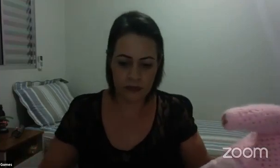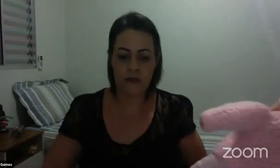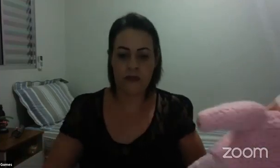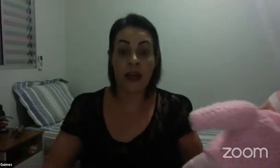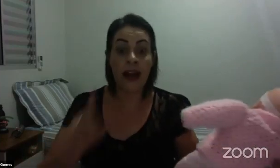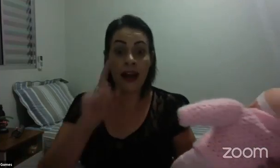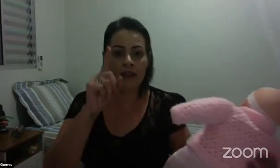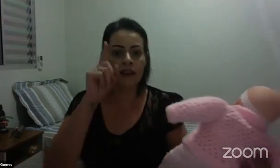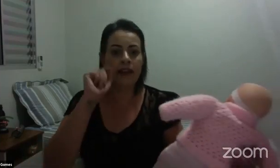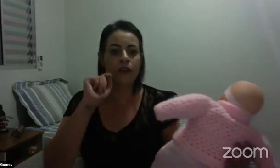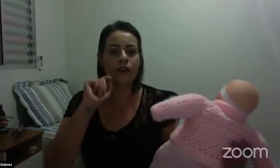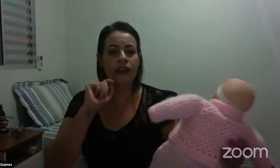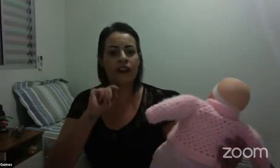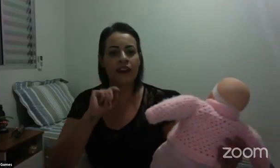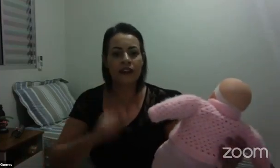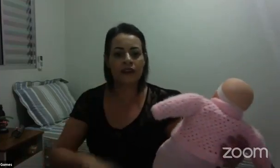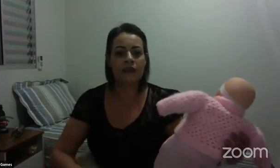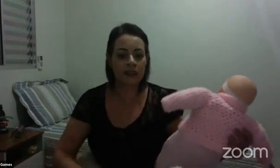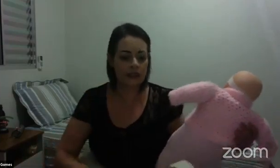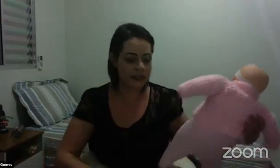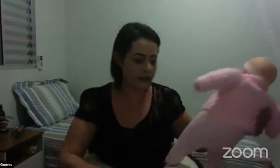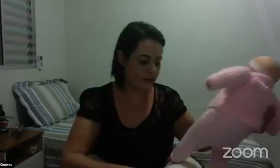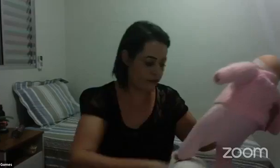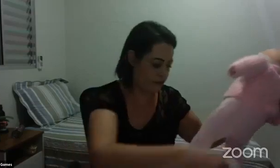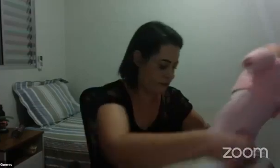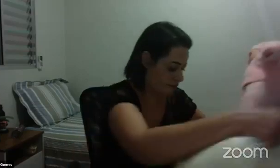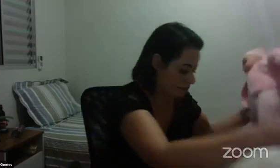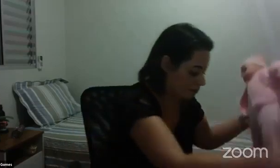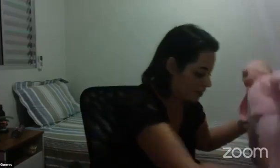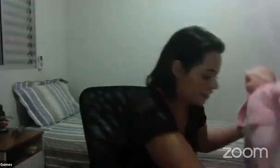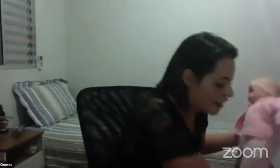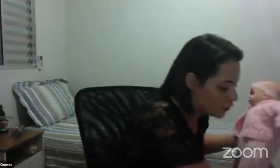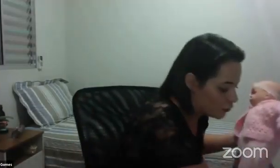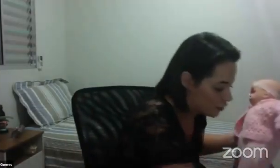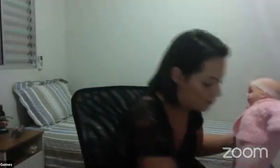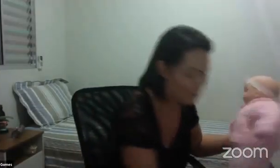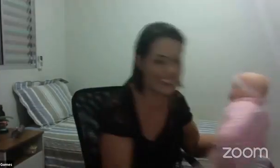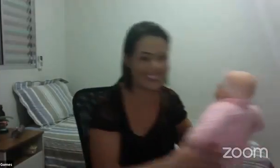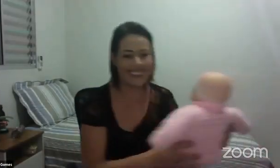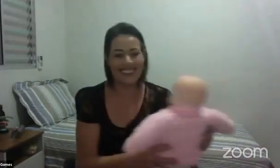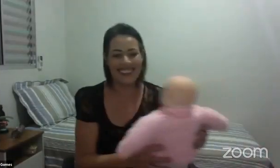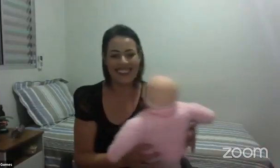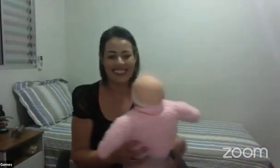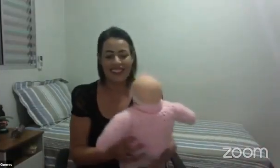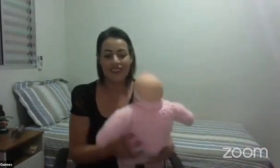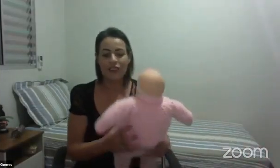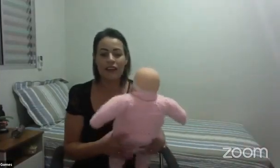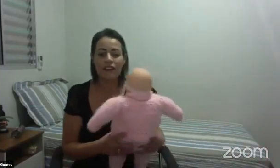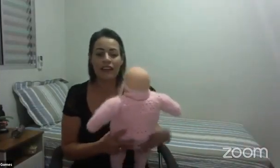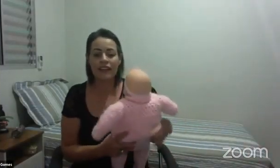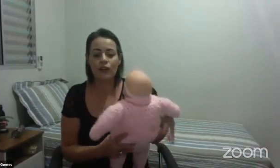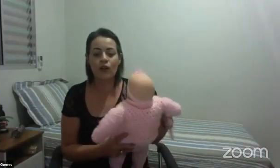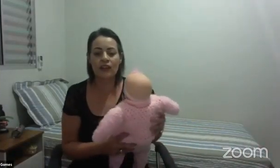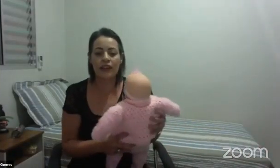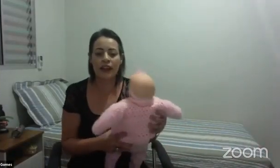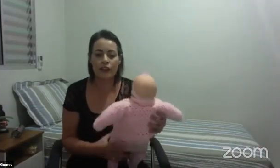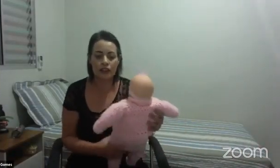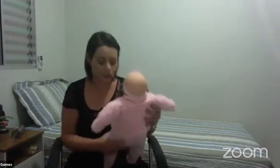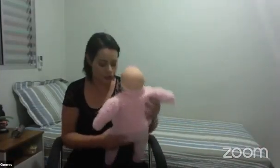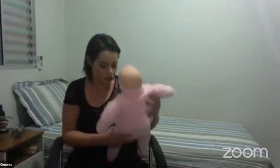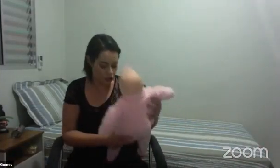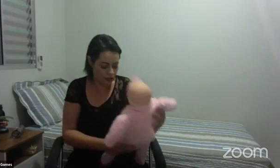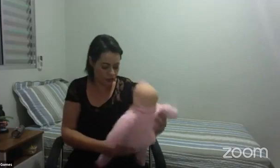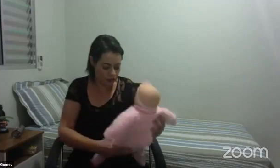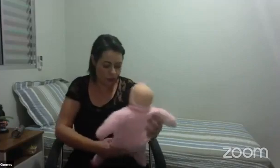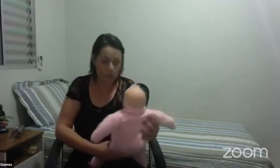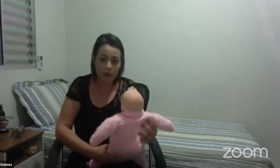Sim, ficou ótimo, Dani. Tem a do cavalinho, que eu esqueci. Isso. Verdade. Então, a do cavalinho, como que é,